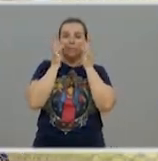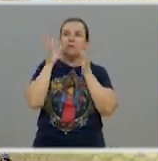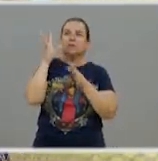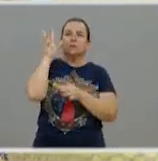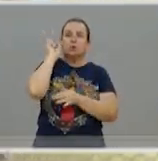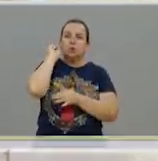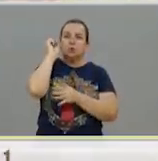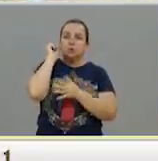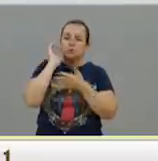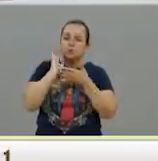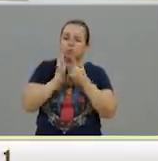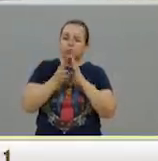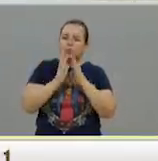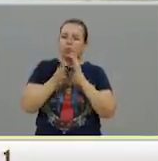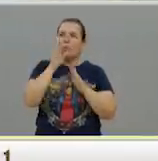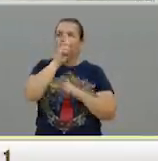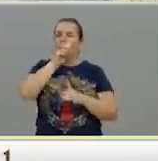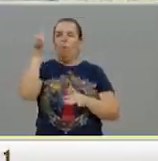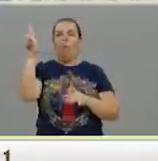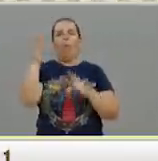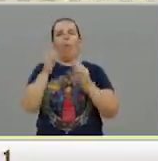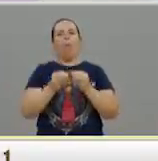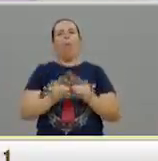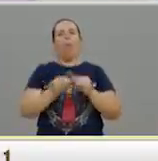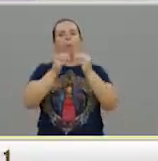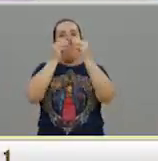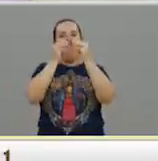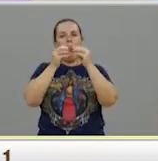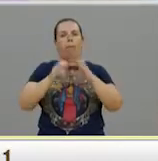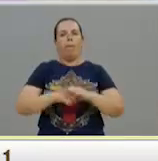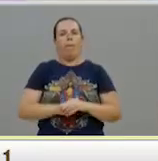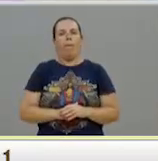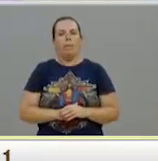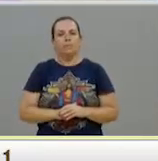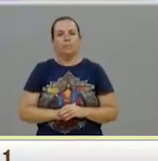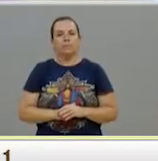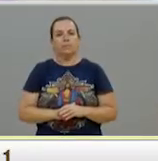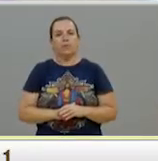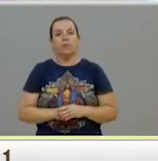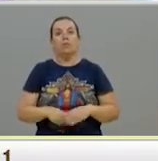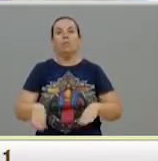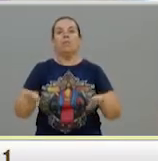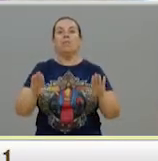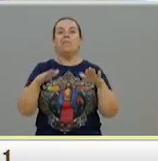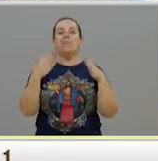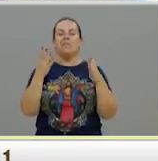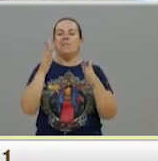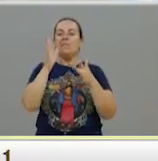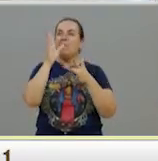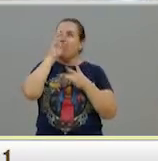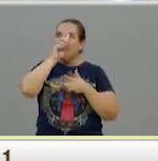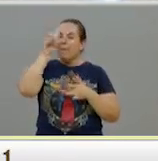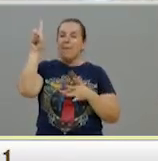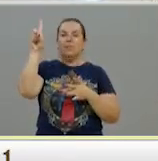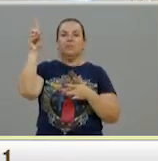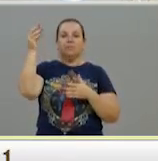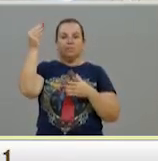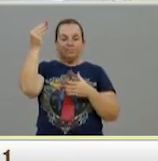missa, escutar Deus na segunda mesa, quando Ele vem dentro de nós, escutar Deus